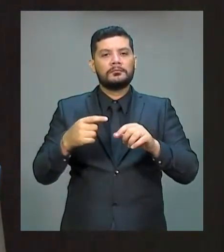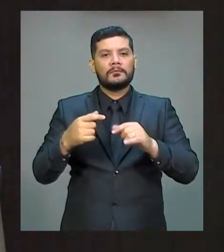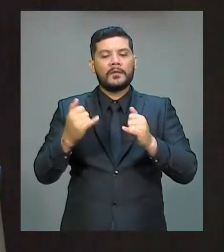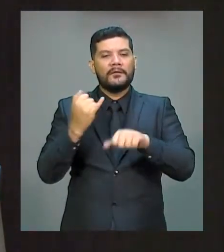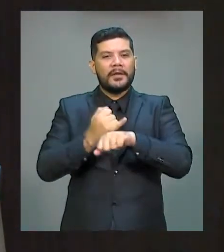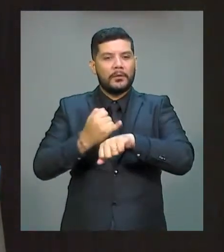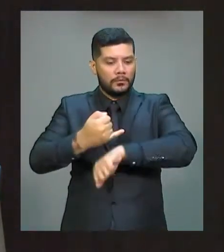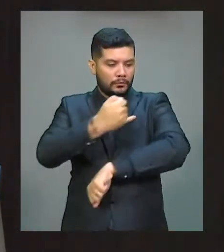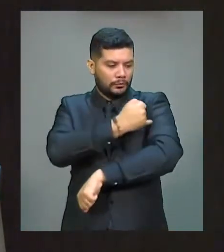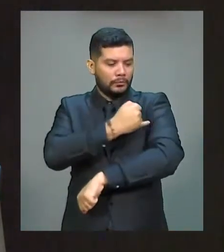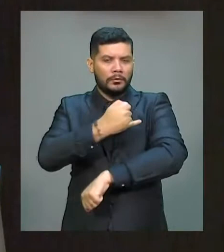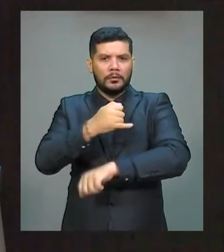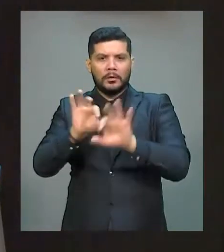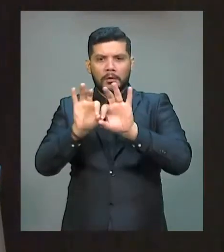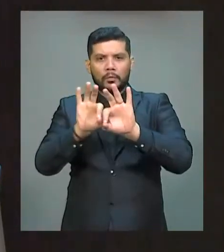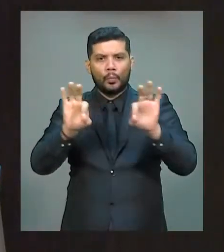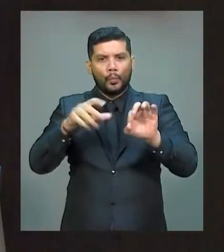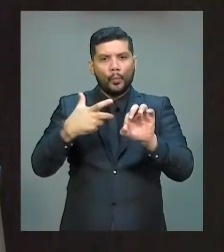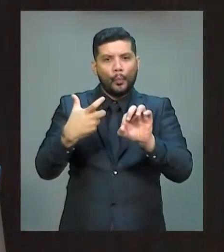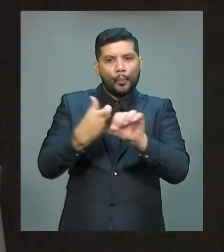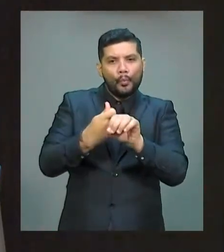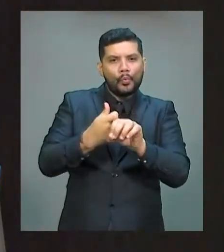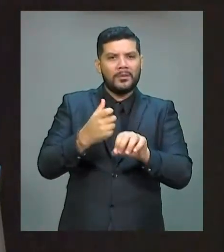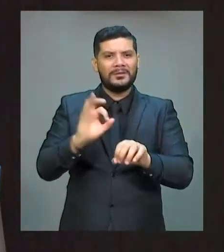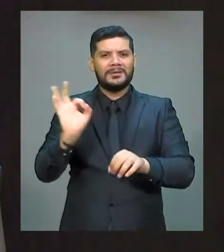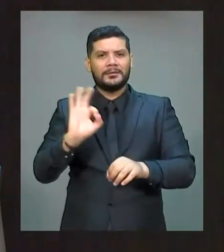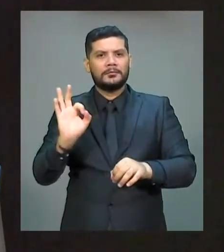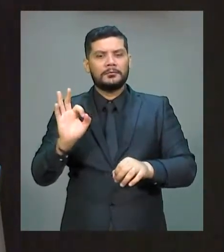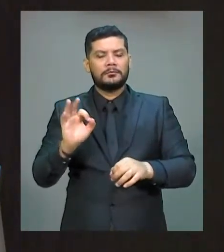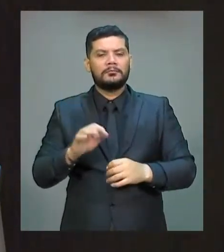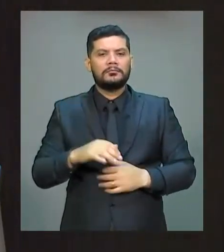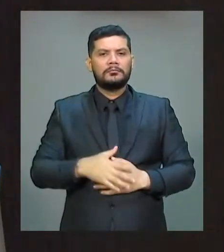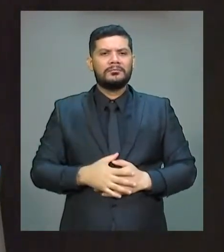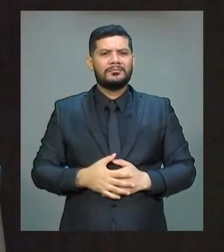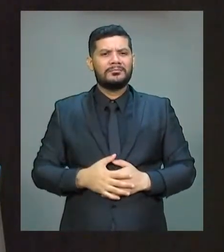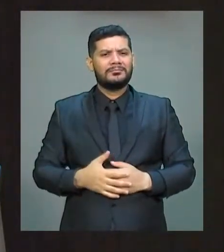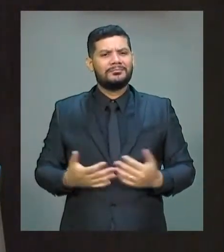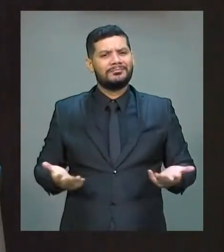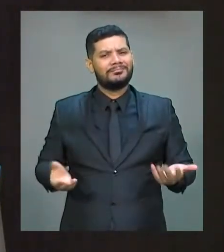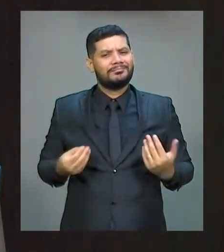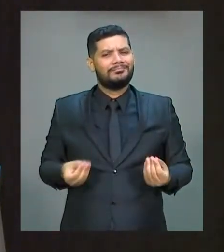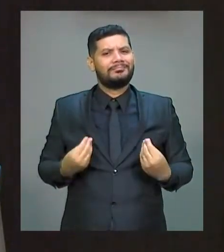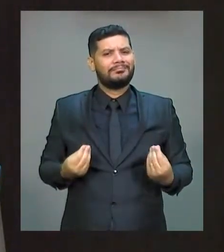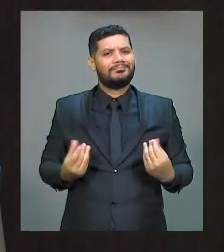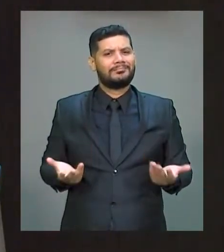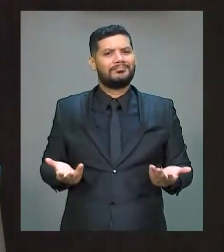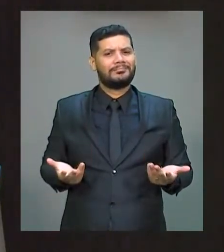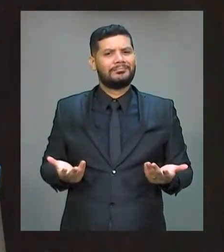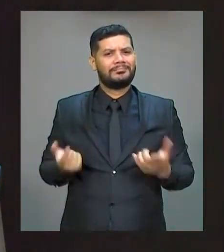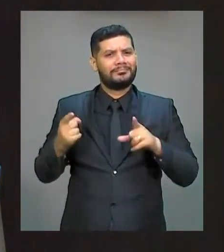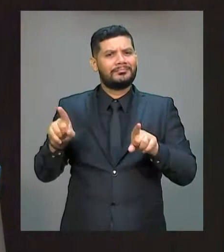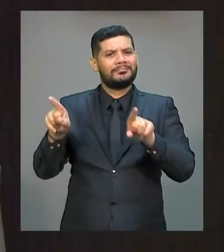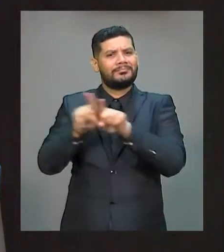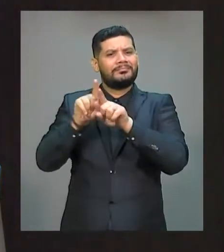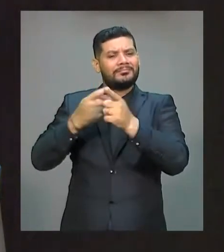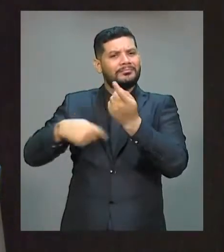tempo. Uma diplomacia feita a chutes nos nossos principais parceiros comerciais. Um